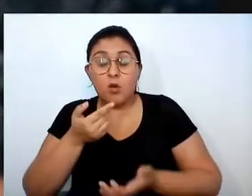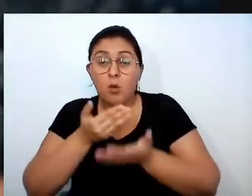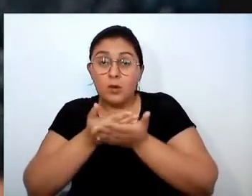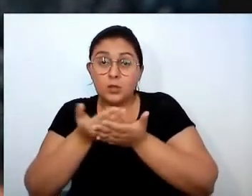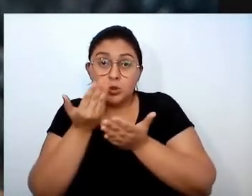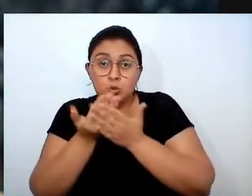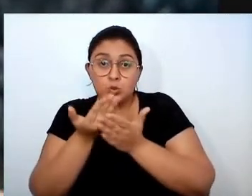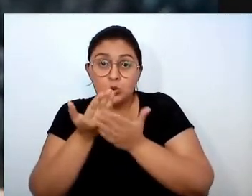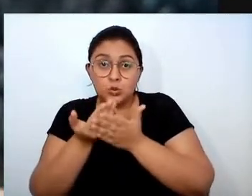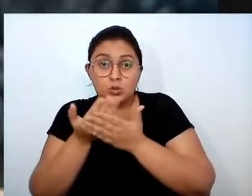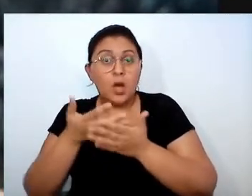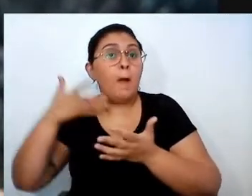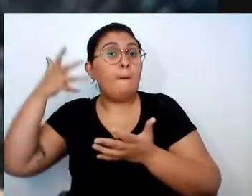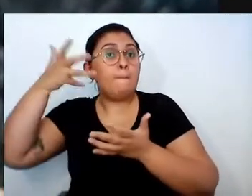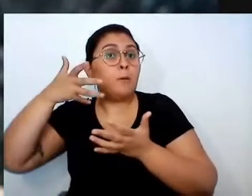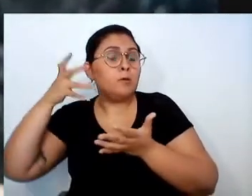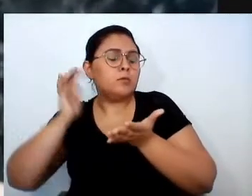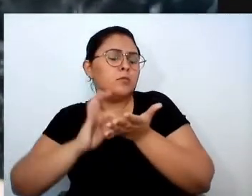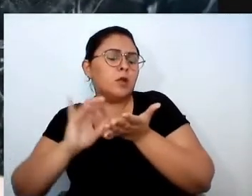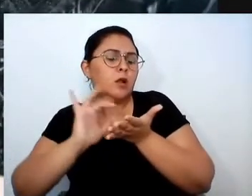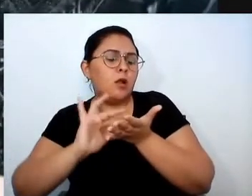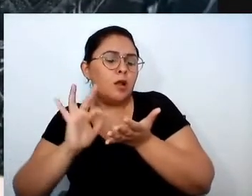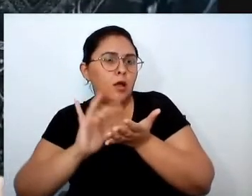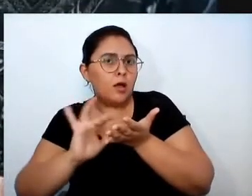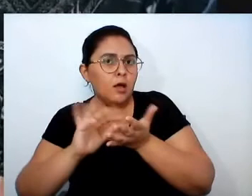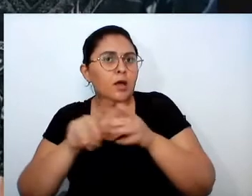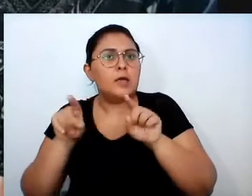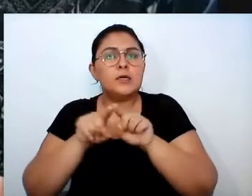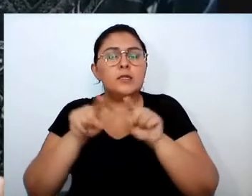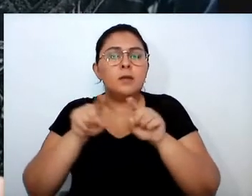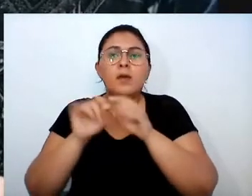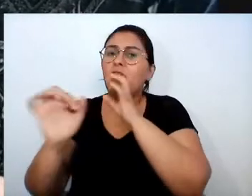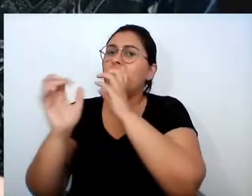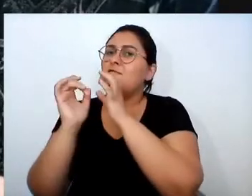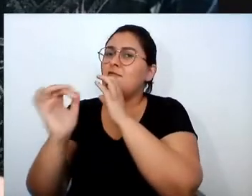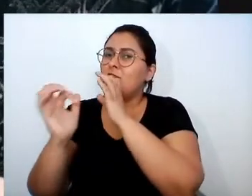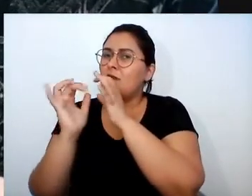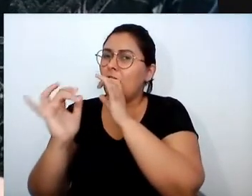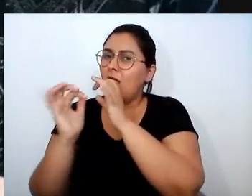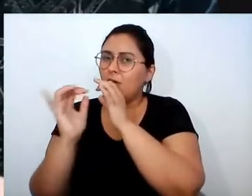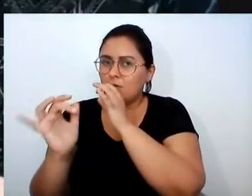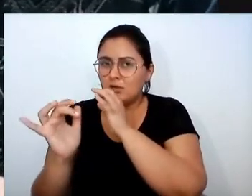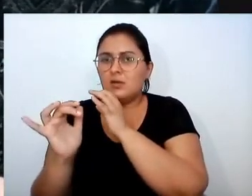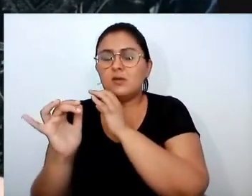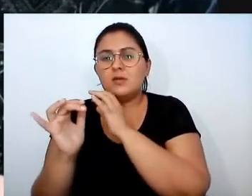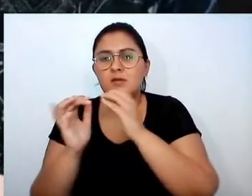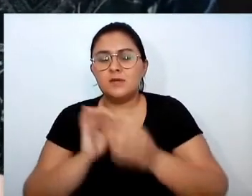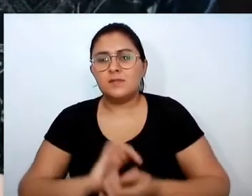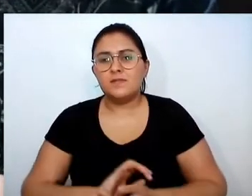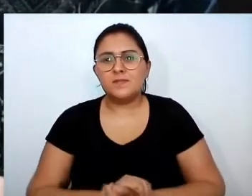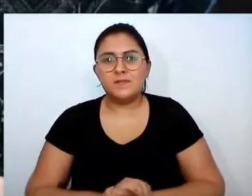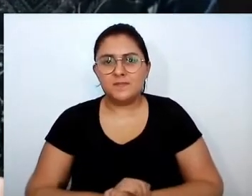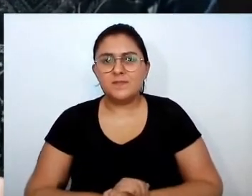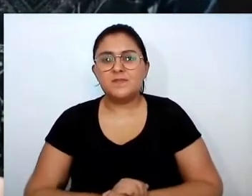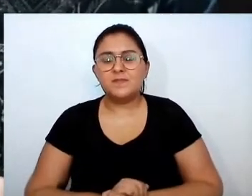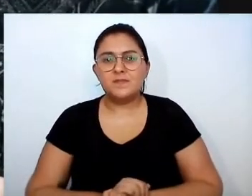Eu comecei a estudar musicografia Braille, né? Comecei a aprender a flauta doce, né? Que é o instrumento inicial que a